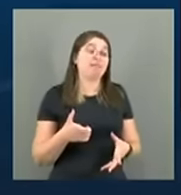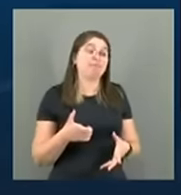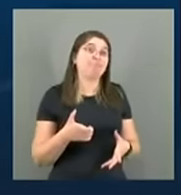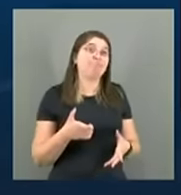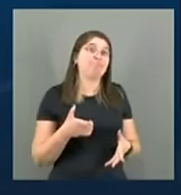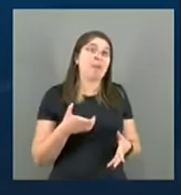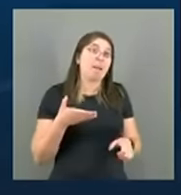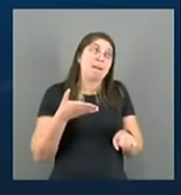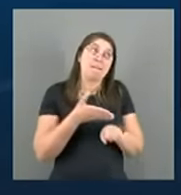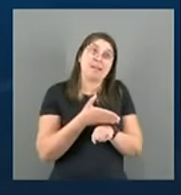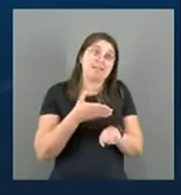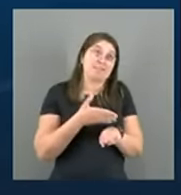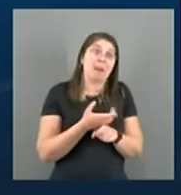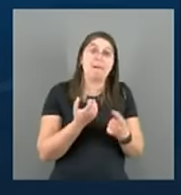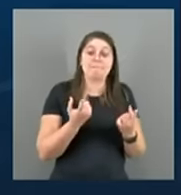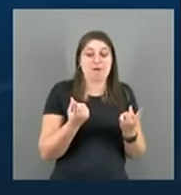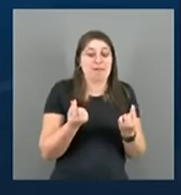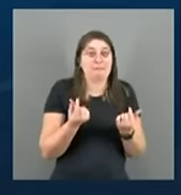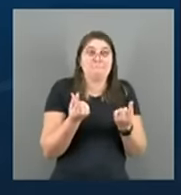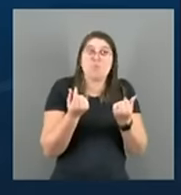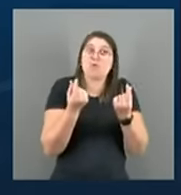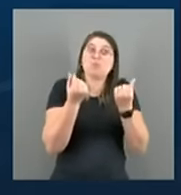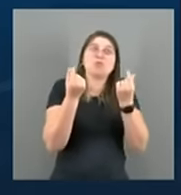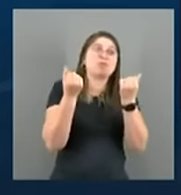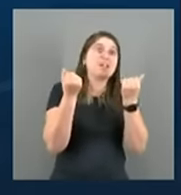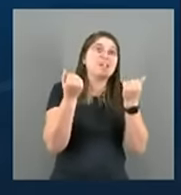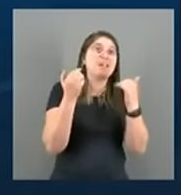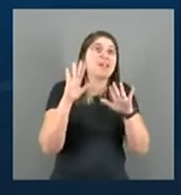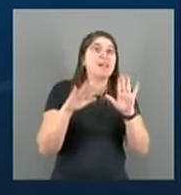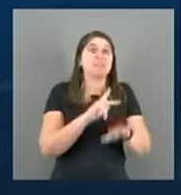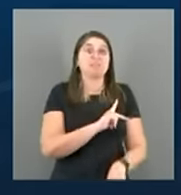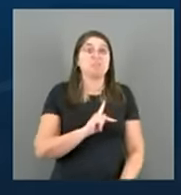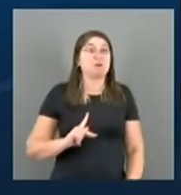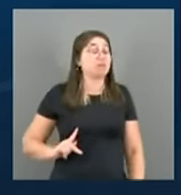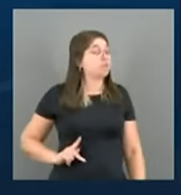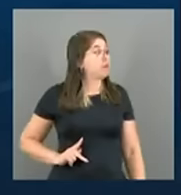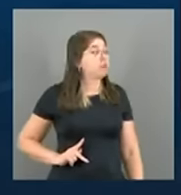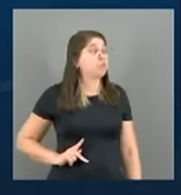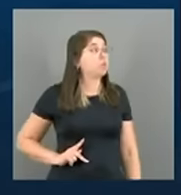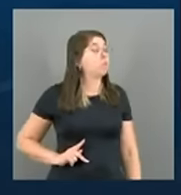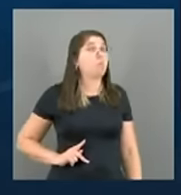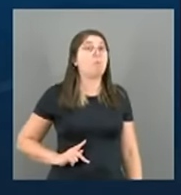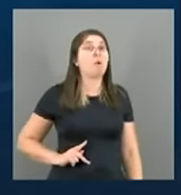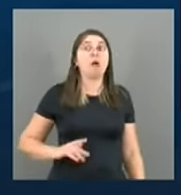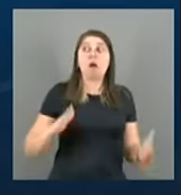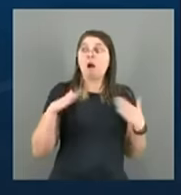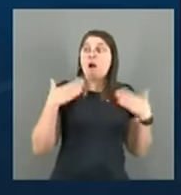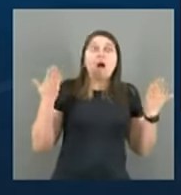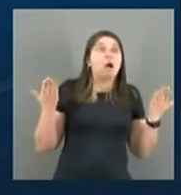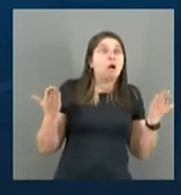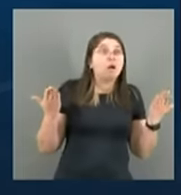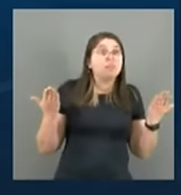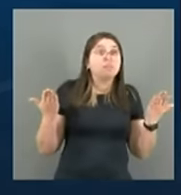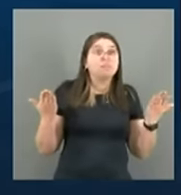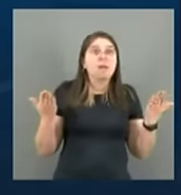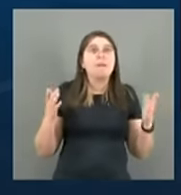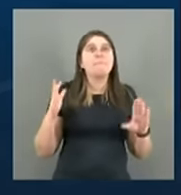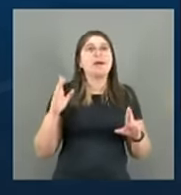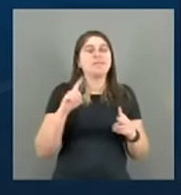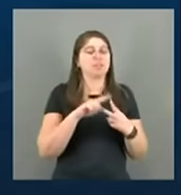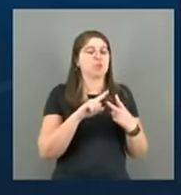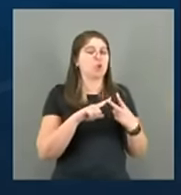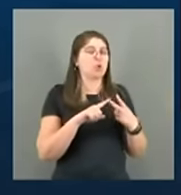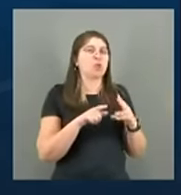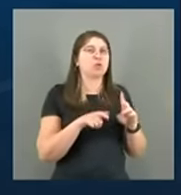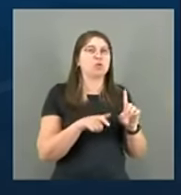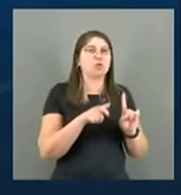é um dinheiro baixo. Como tem presidente que está sendo pego desavisado, mas tem dois atletas ali. Tá, vamos lá, não vamos muito